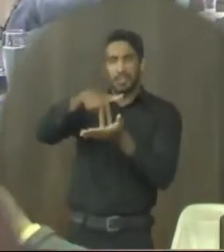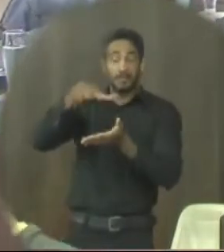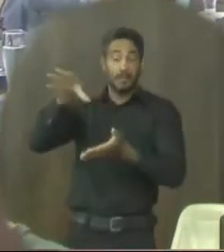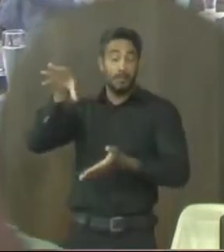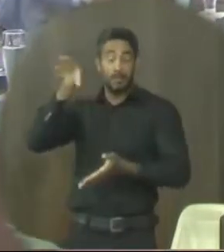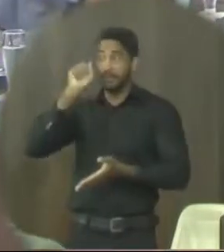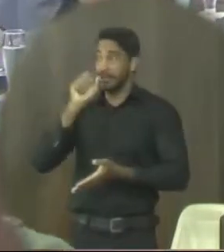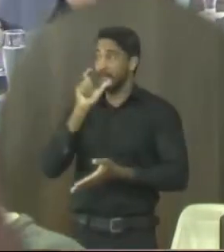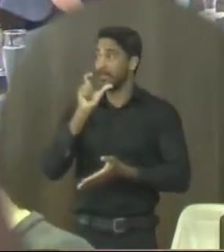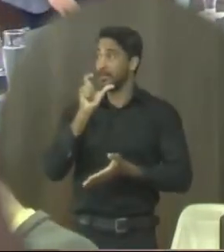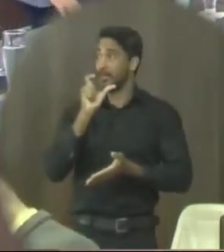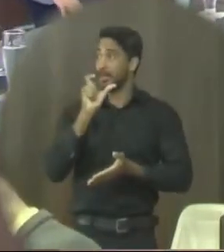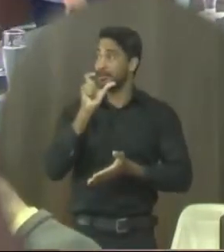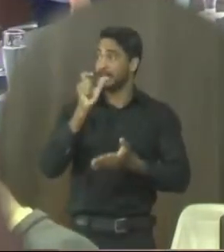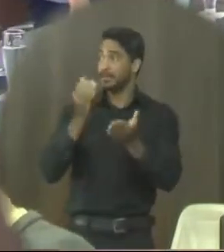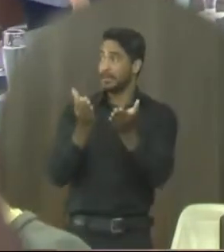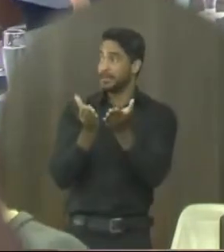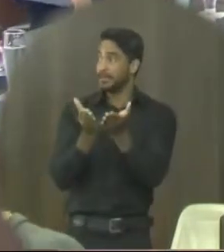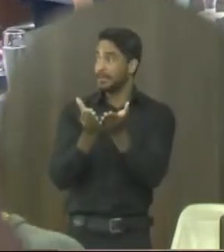bíblica.